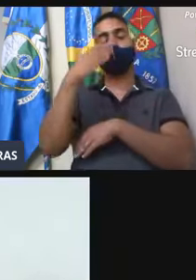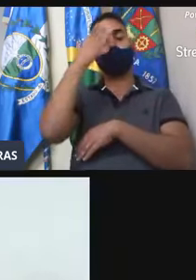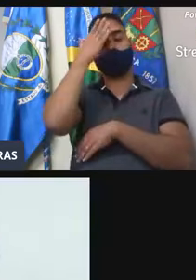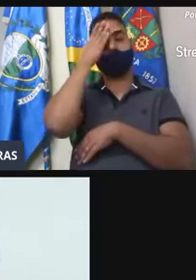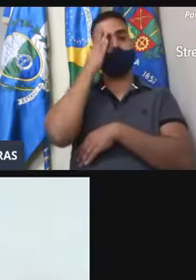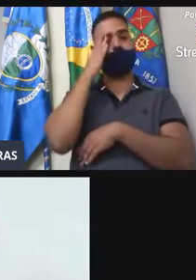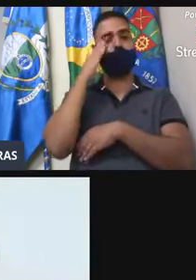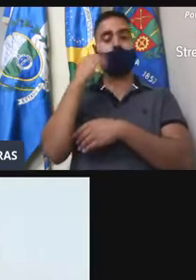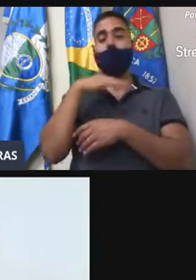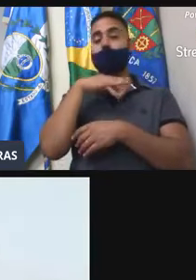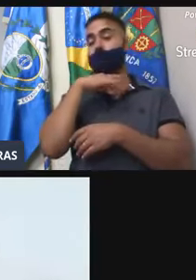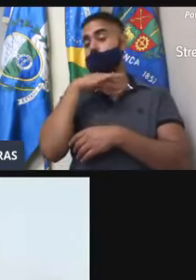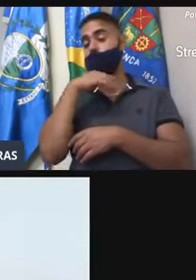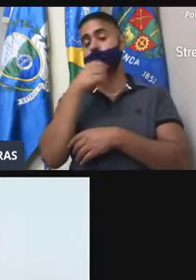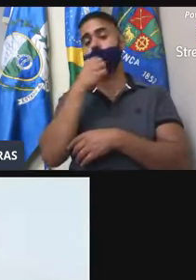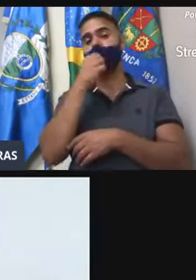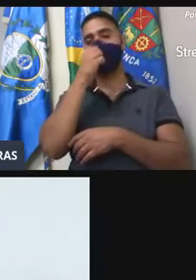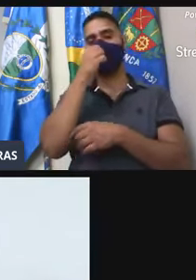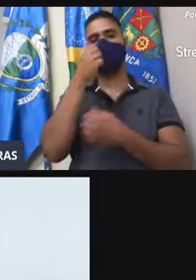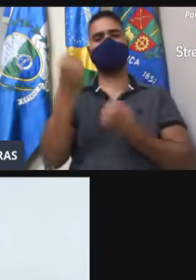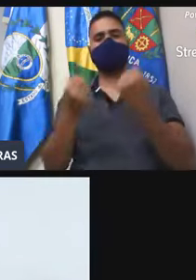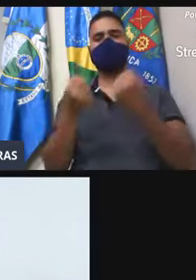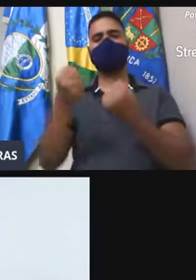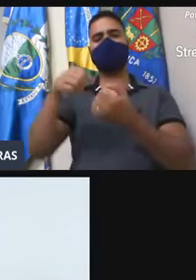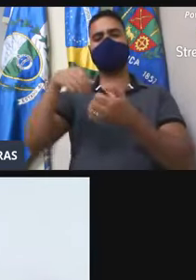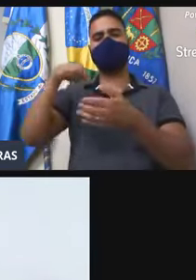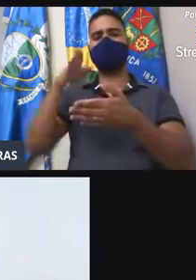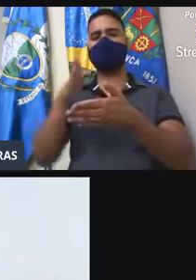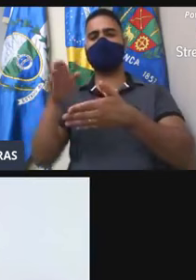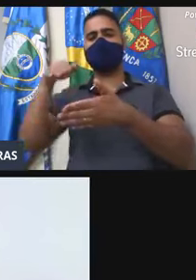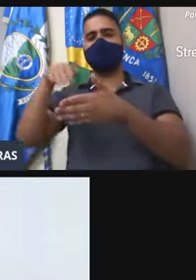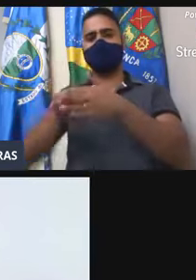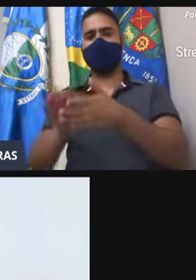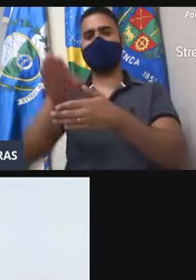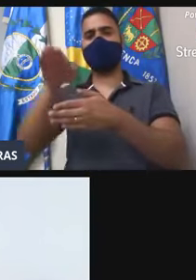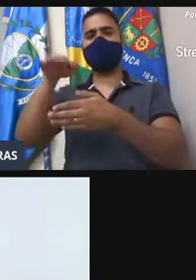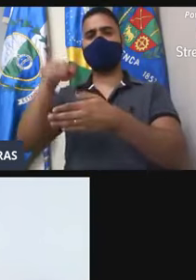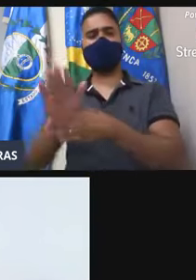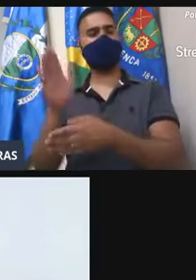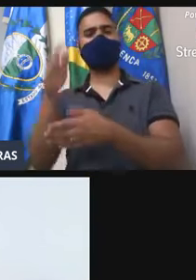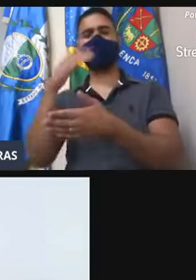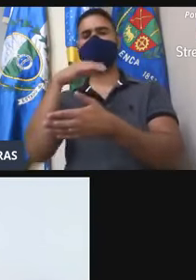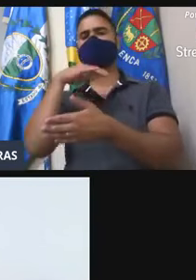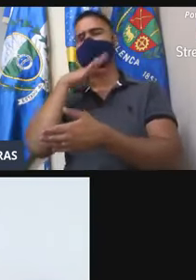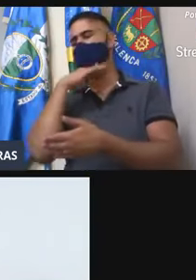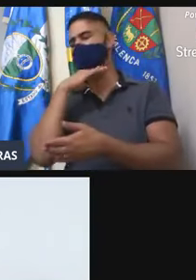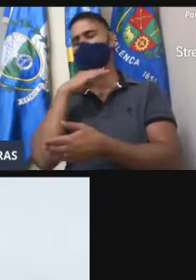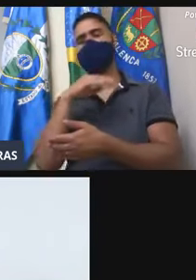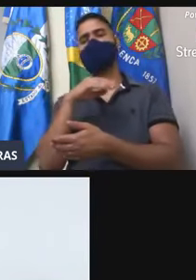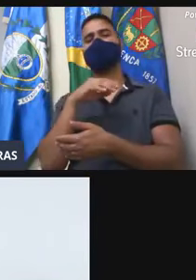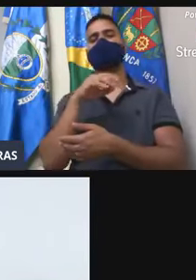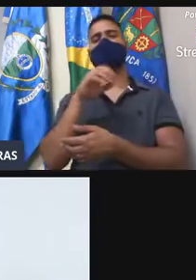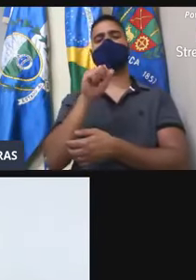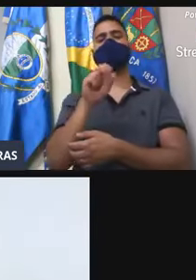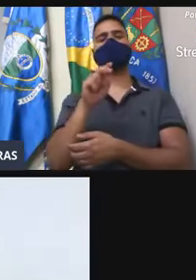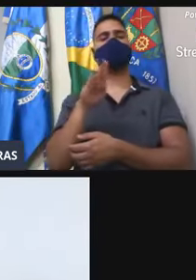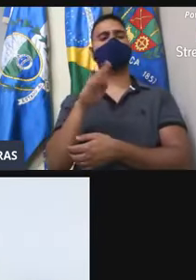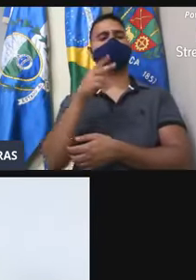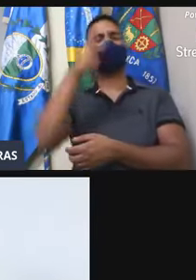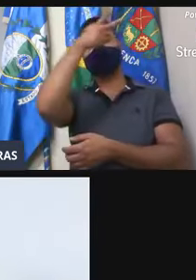deplorável, né? Quebrando os carros. Né? A subprefeitura vem lutando lá,